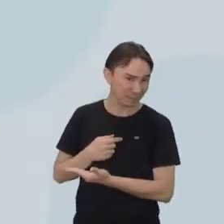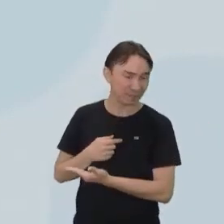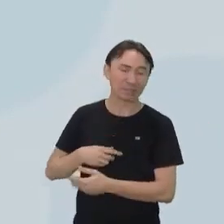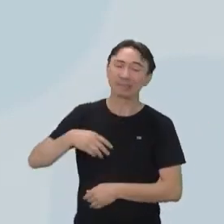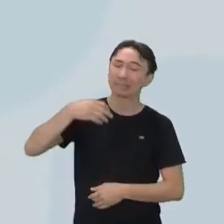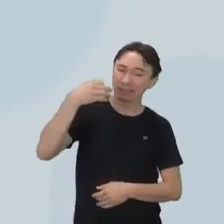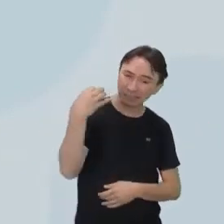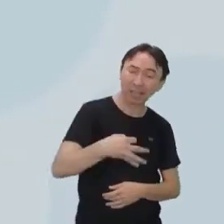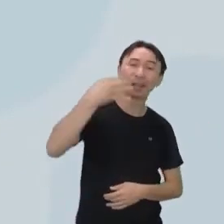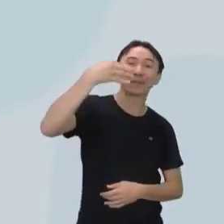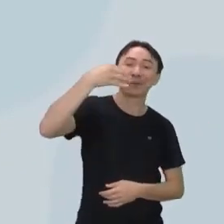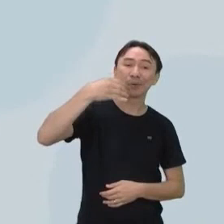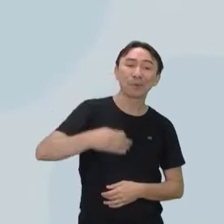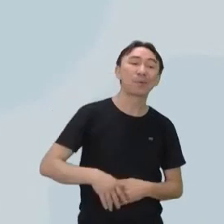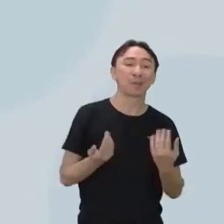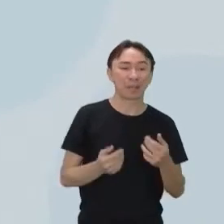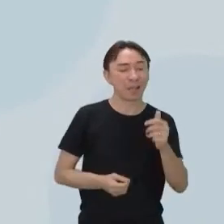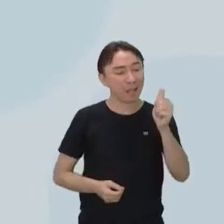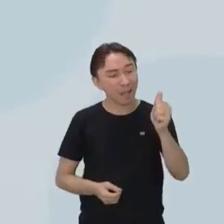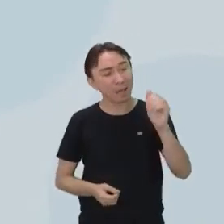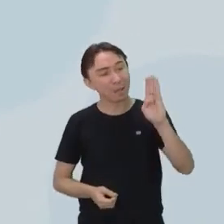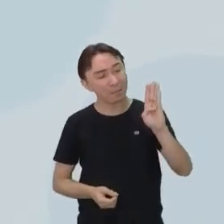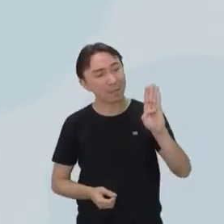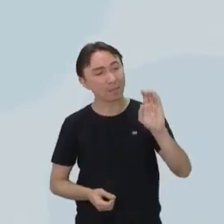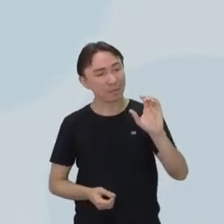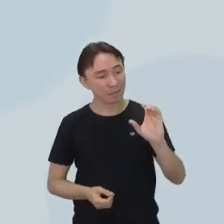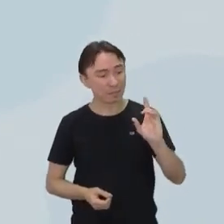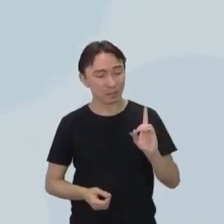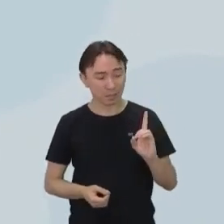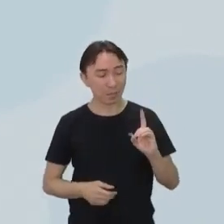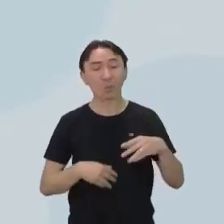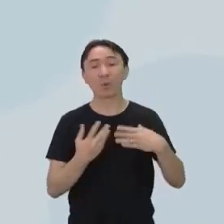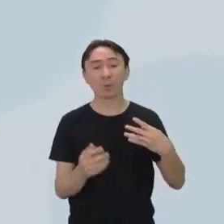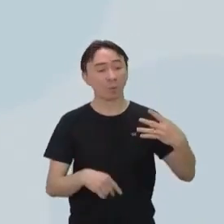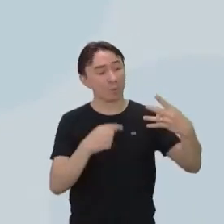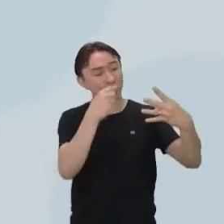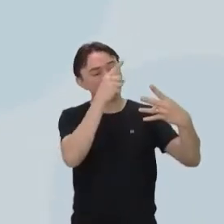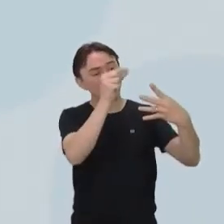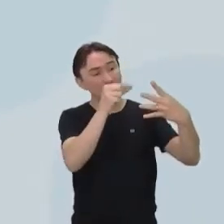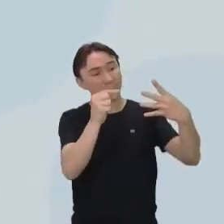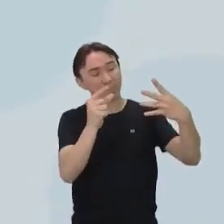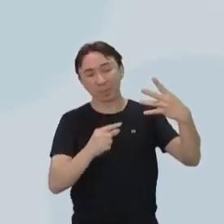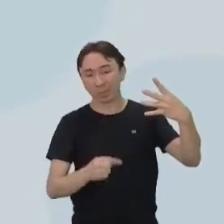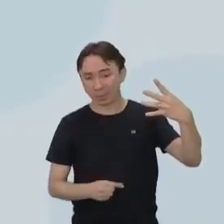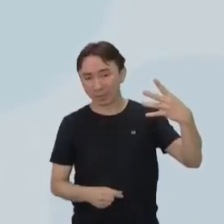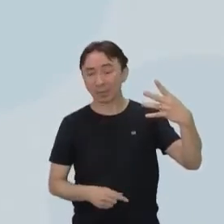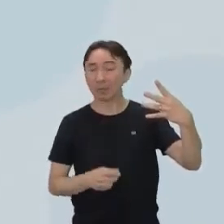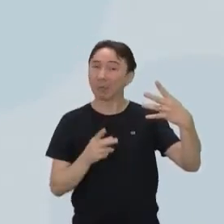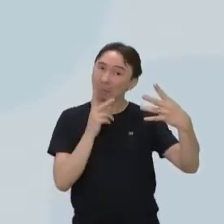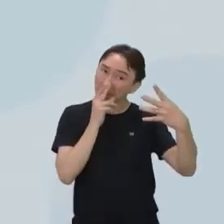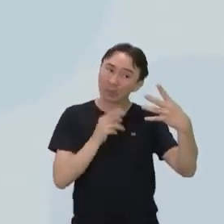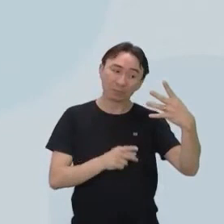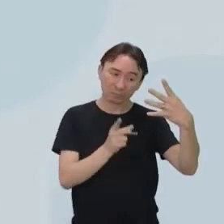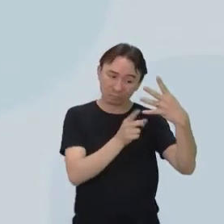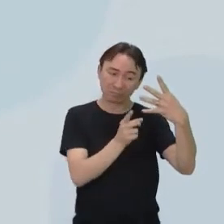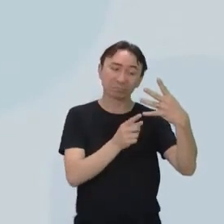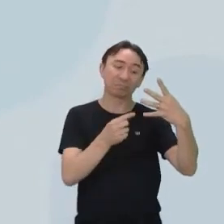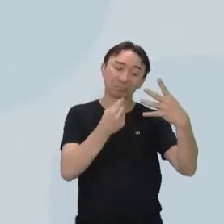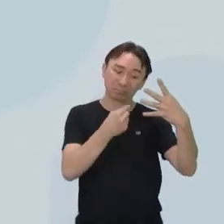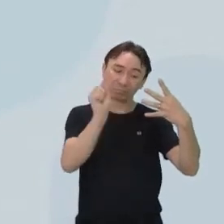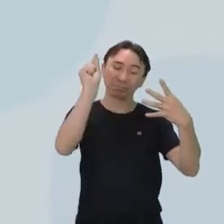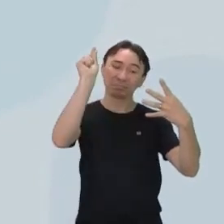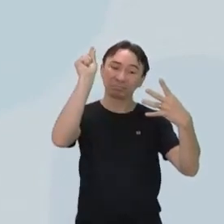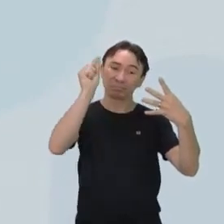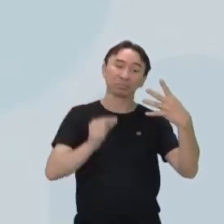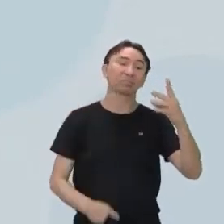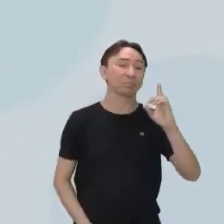eu acho que aqui mais vai ser ao encontro do que venha a ser uma opção correta, seria a alternativa